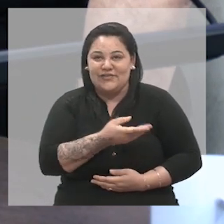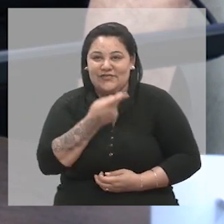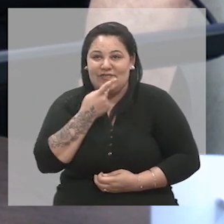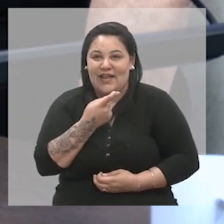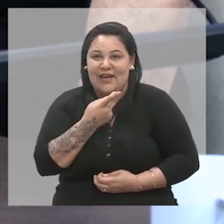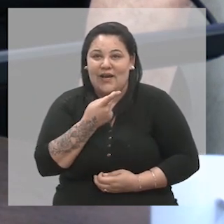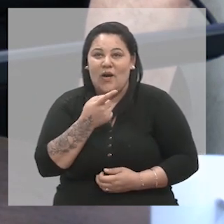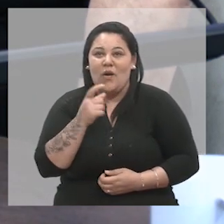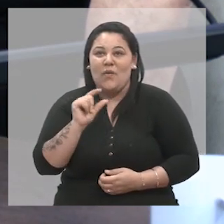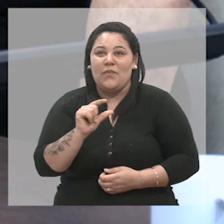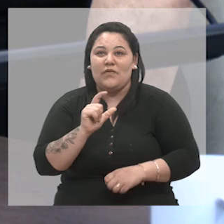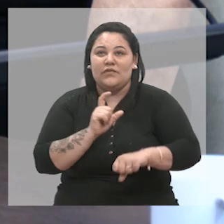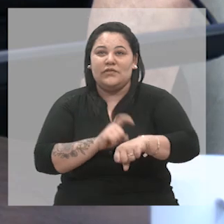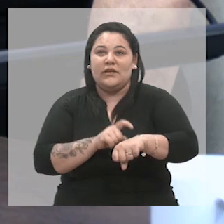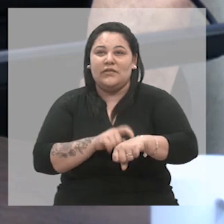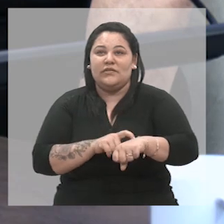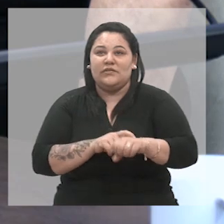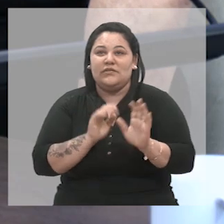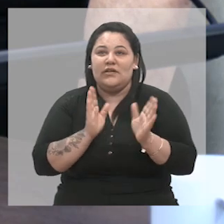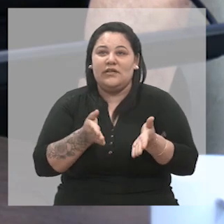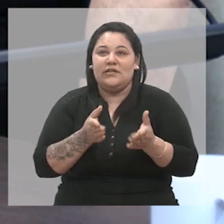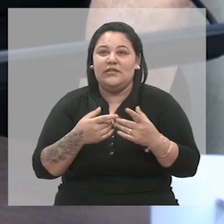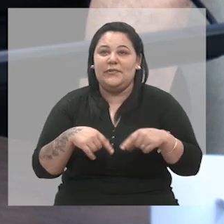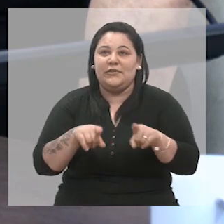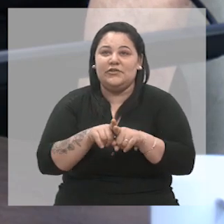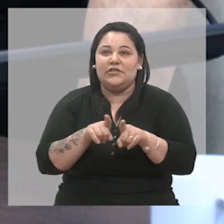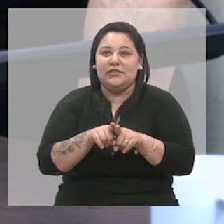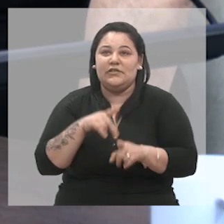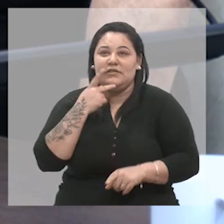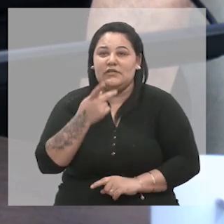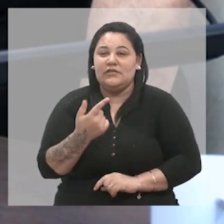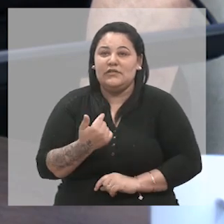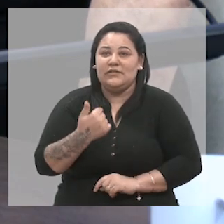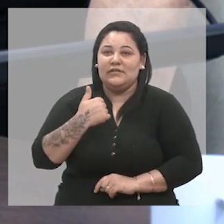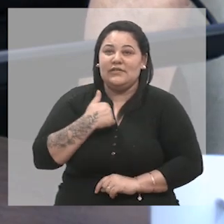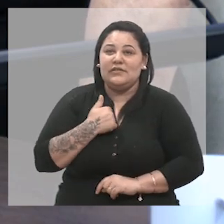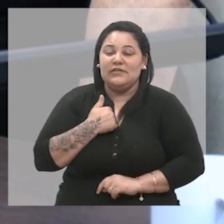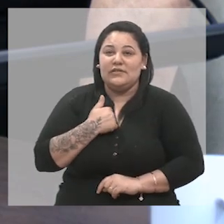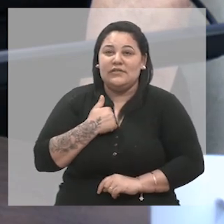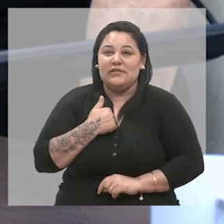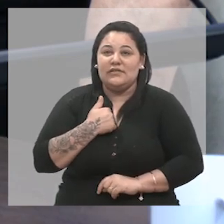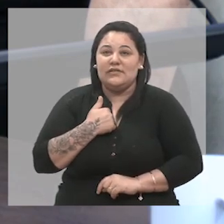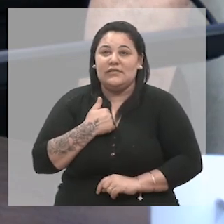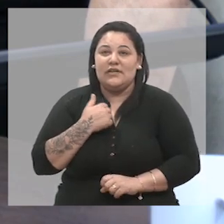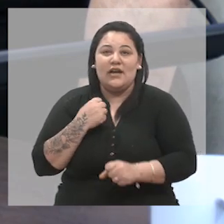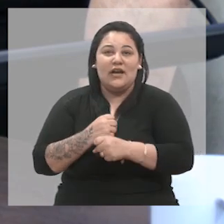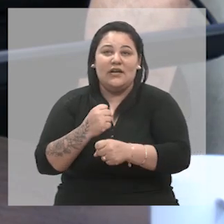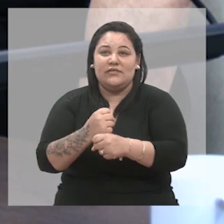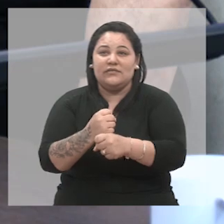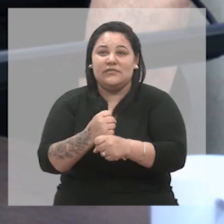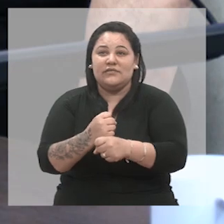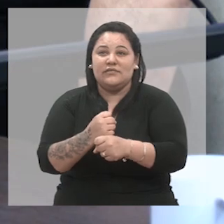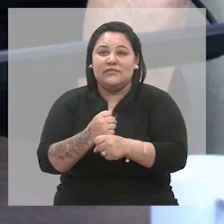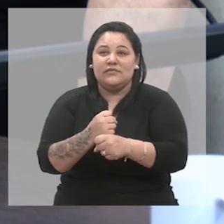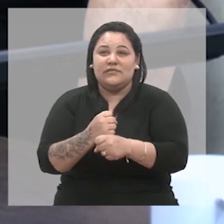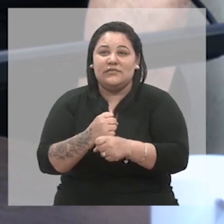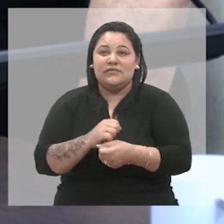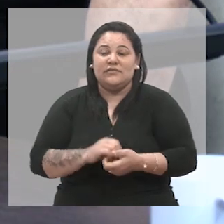novidade, pode-se dizer assim. É pouco tempo que eu estou aqui, mas já posso dizer que eu conheço o Fonseca e o clube há de anos.